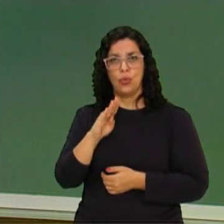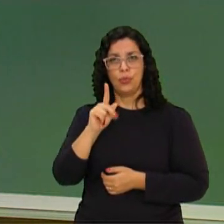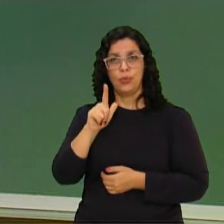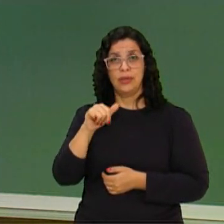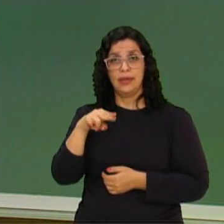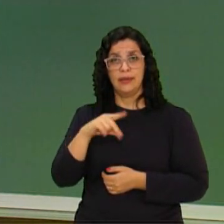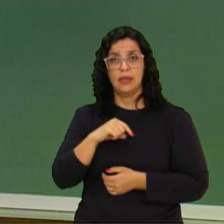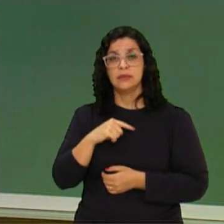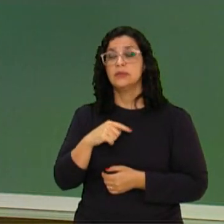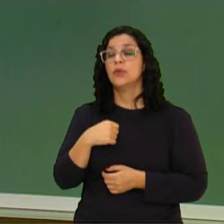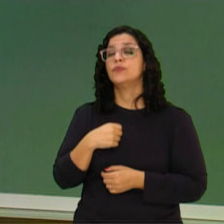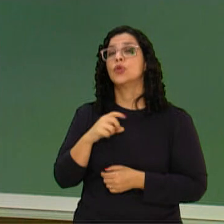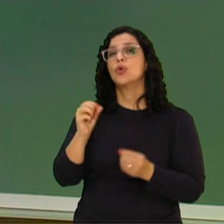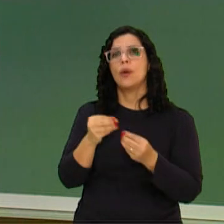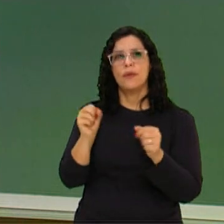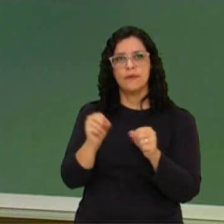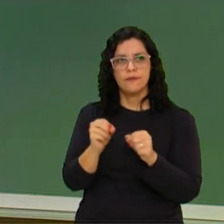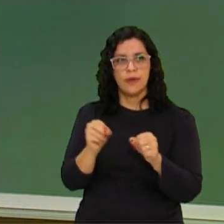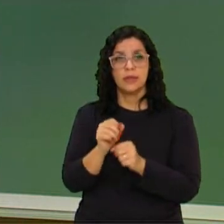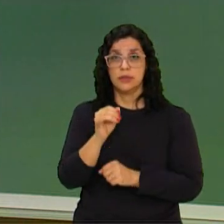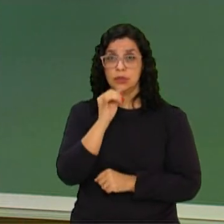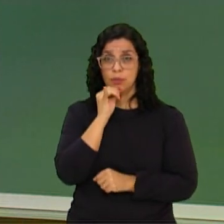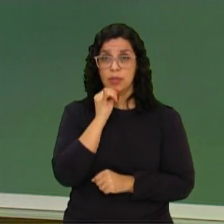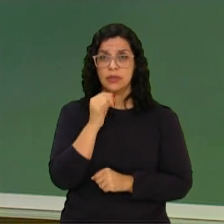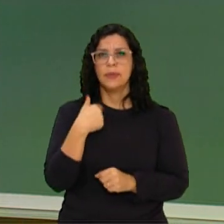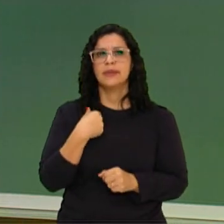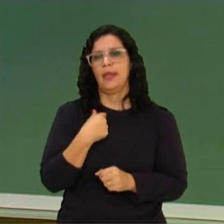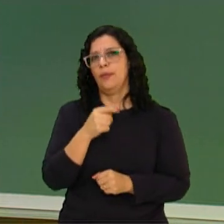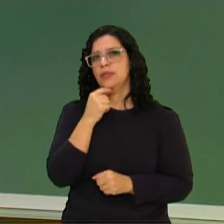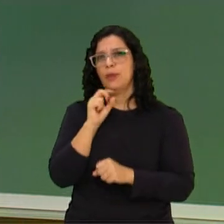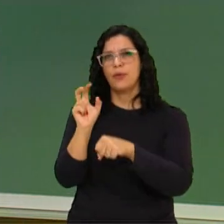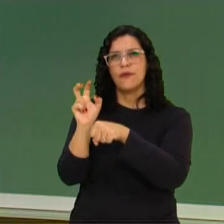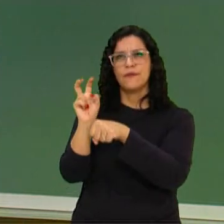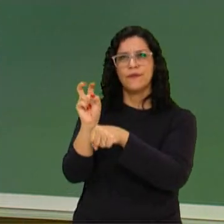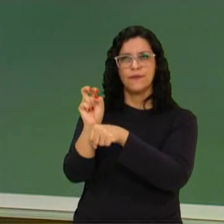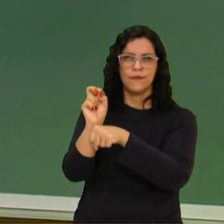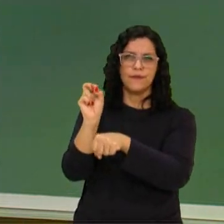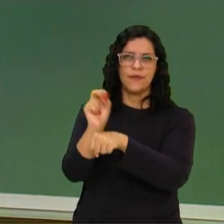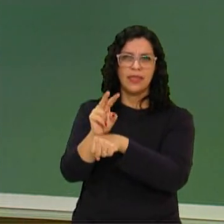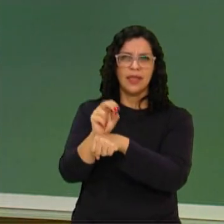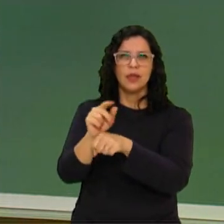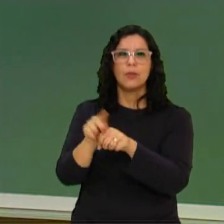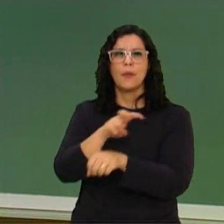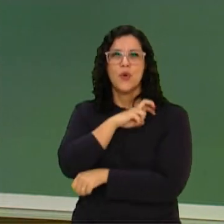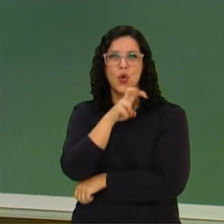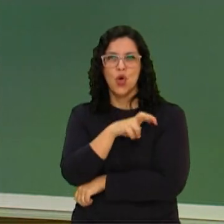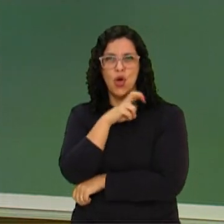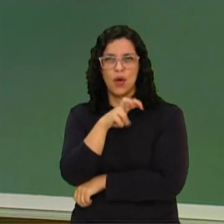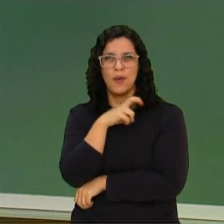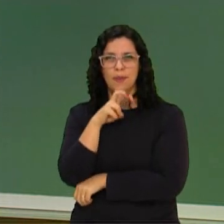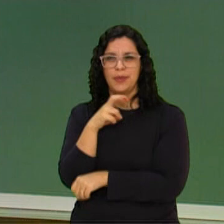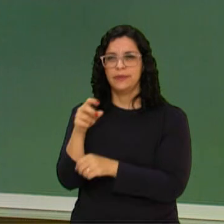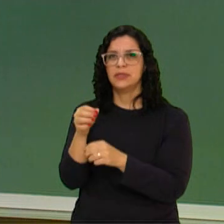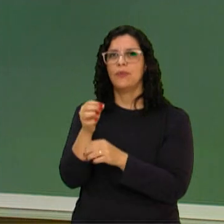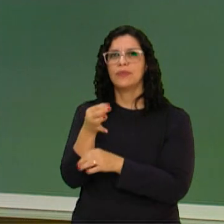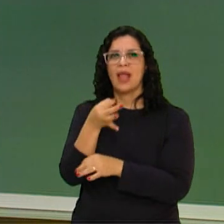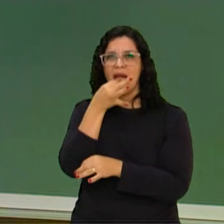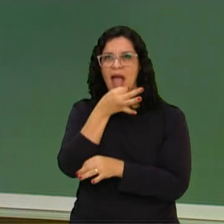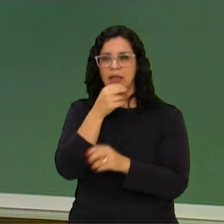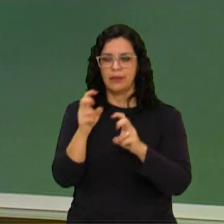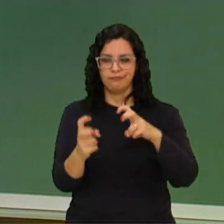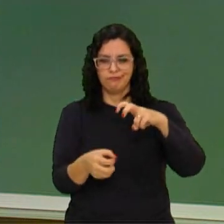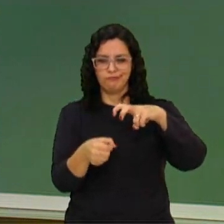né? Retirado aqui a peçonha de um animal, vamos falar ali do soro antiofídico, por exemplo, né? É